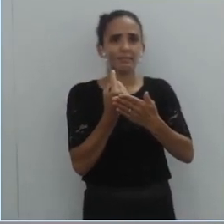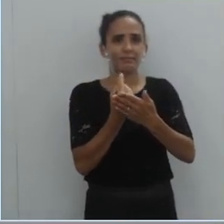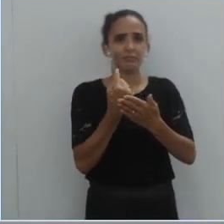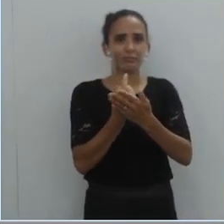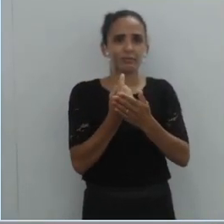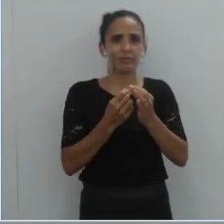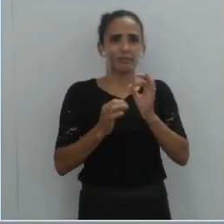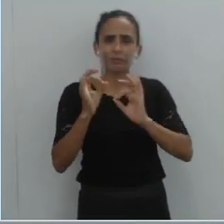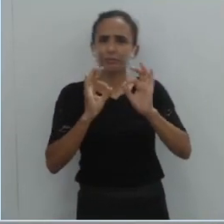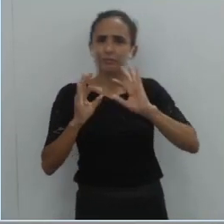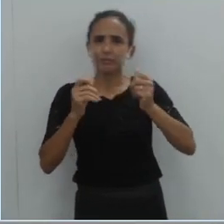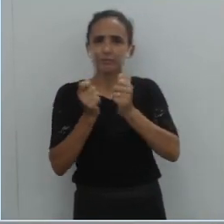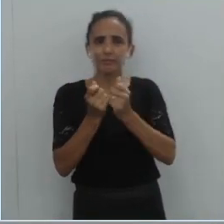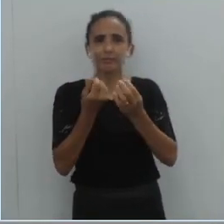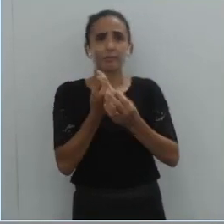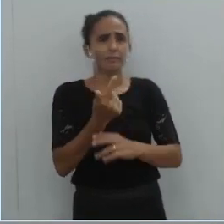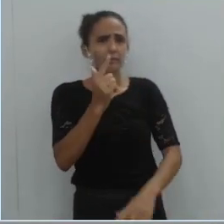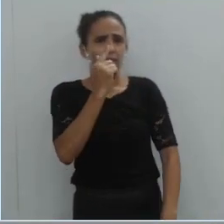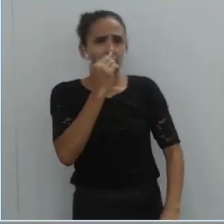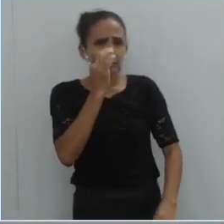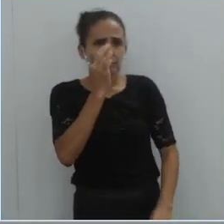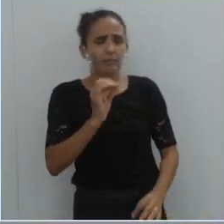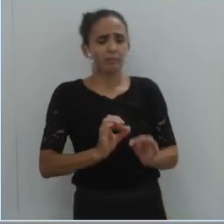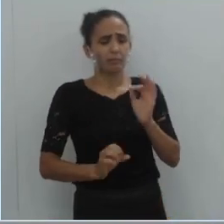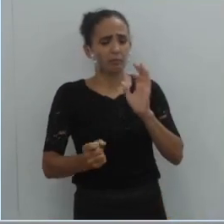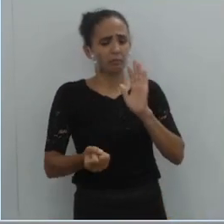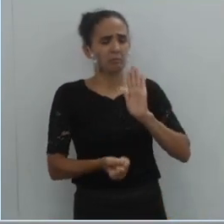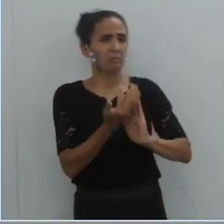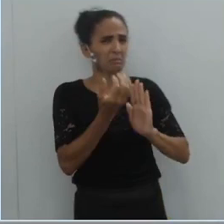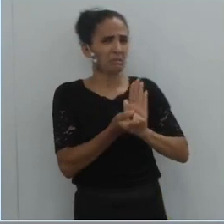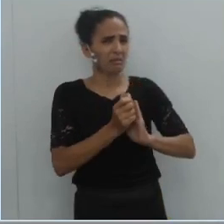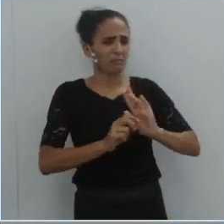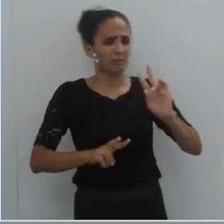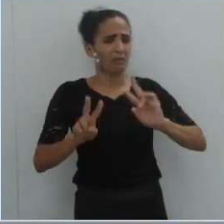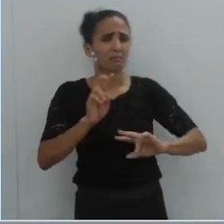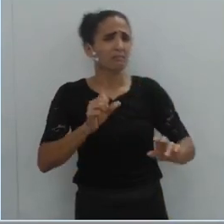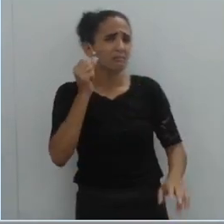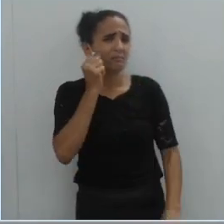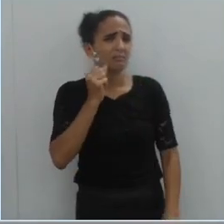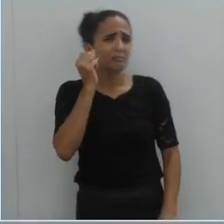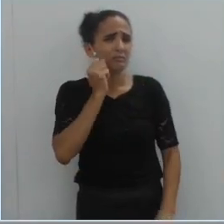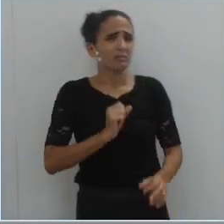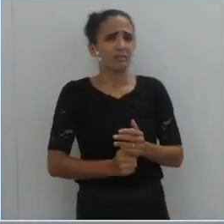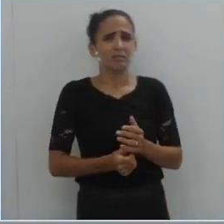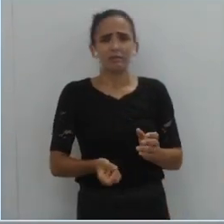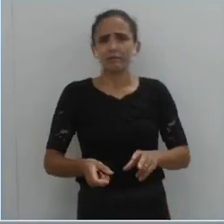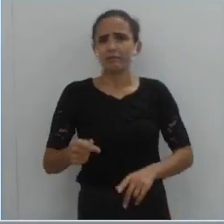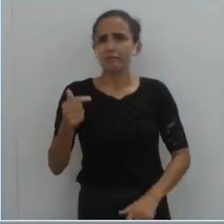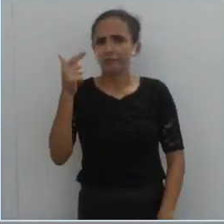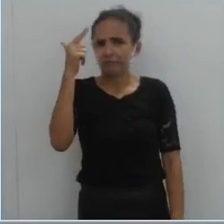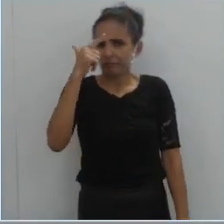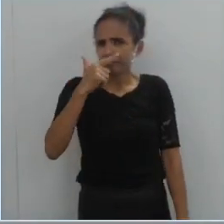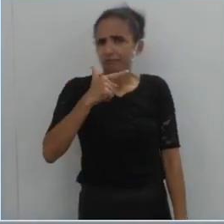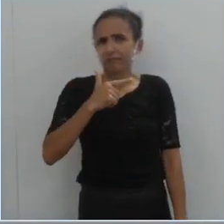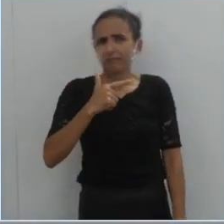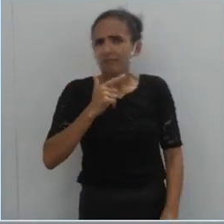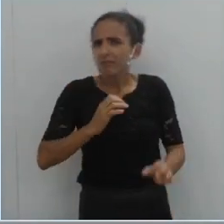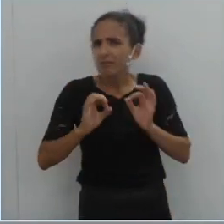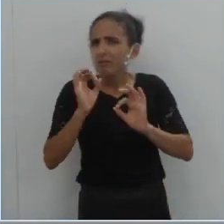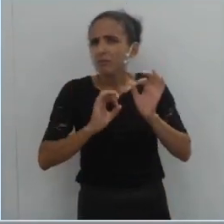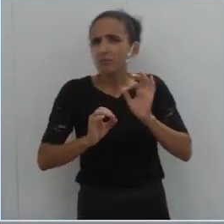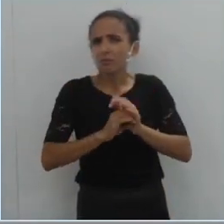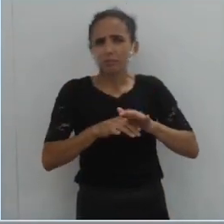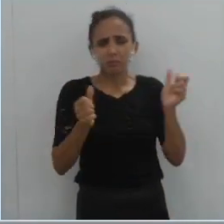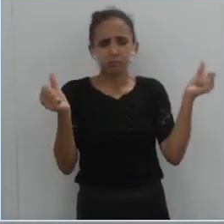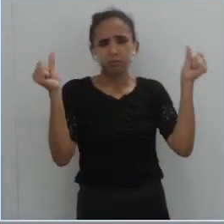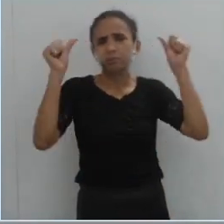mesmo. Eles alegaram e criaram a imagem de uma mulher feia para